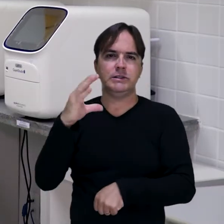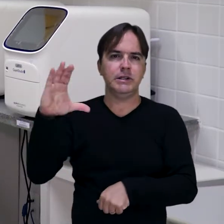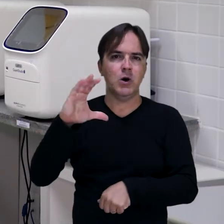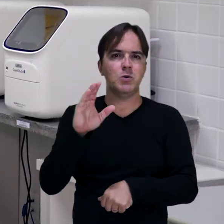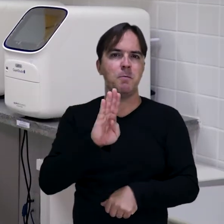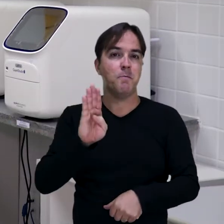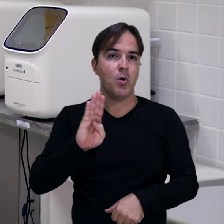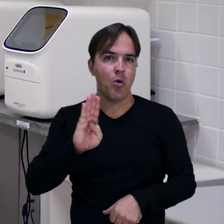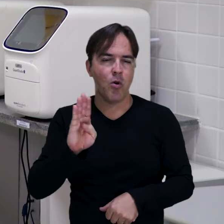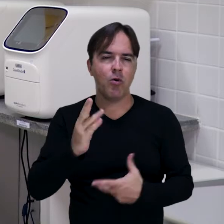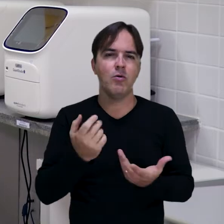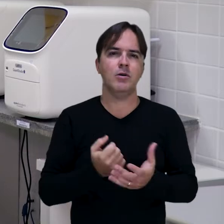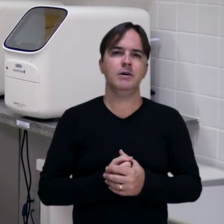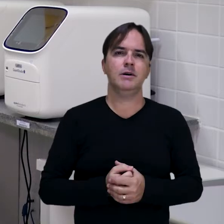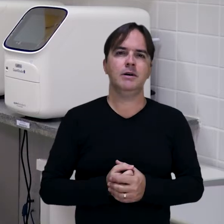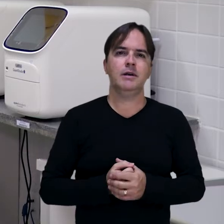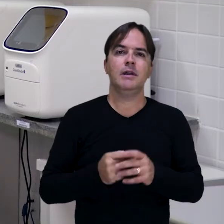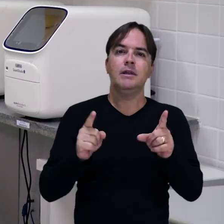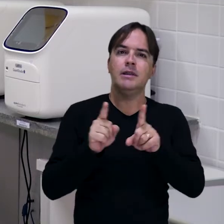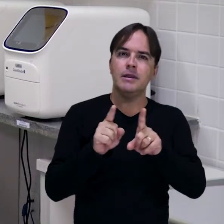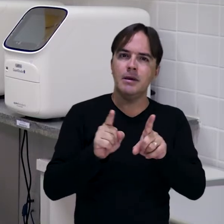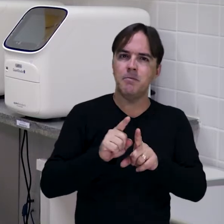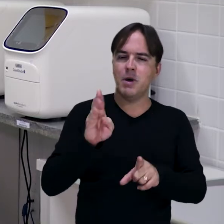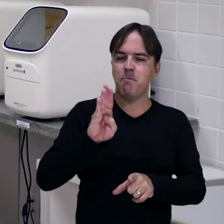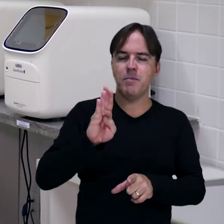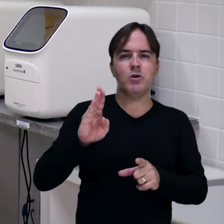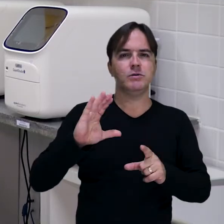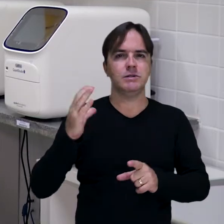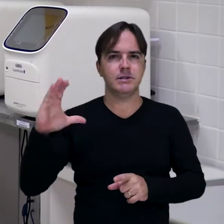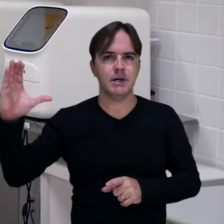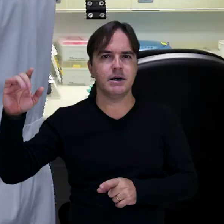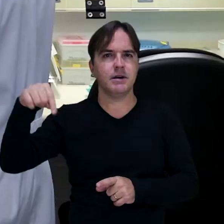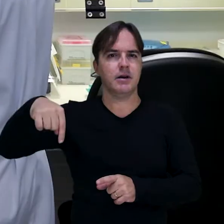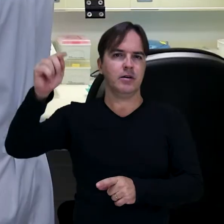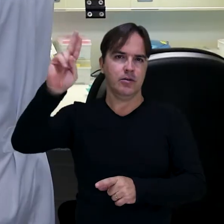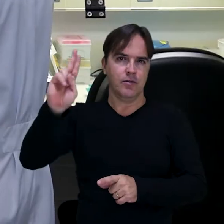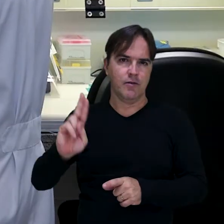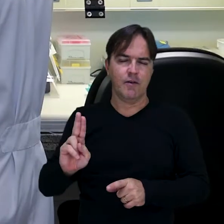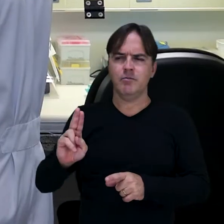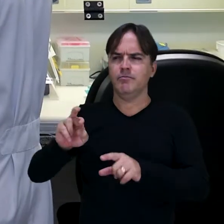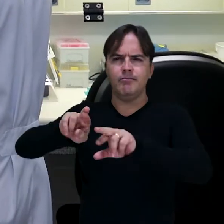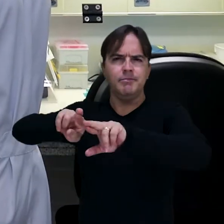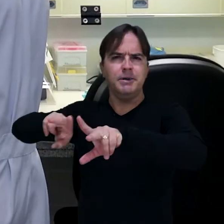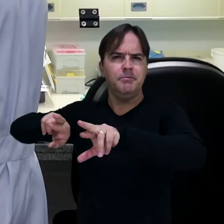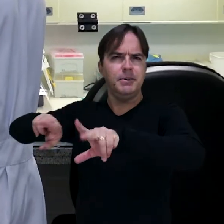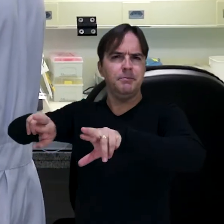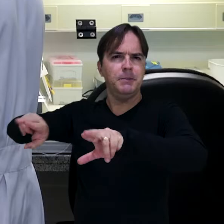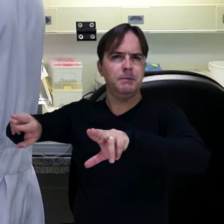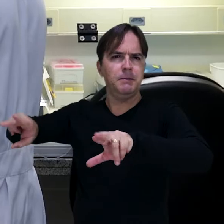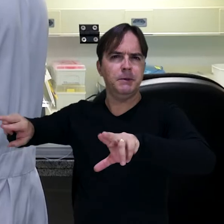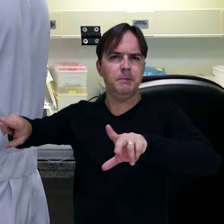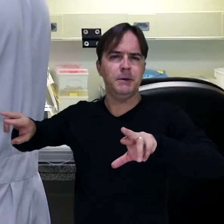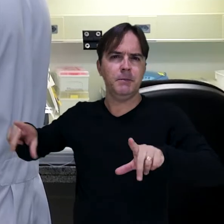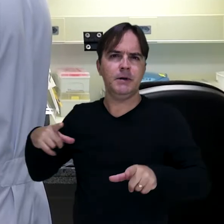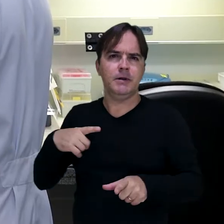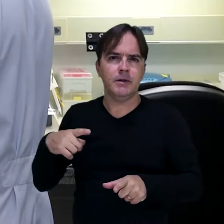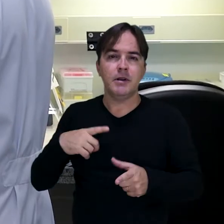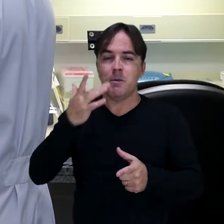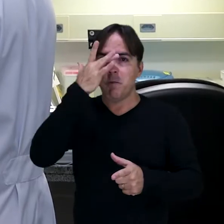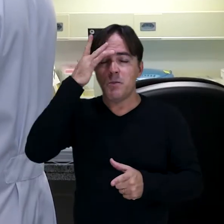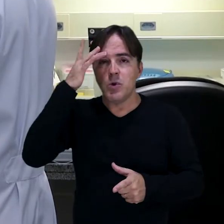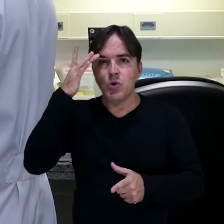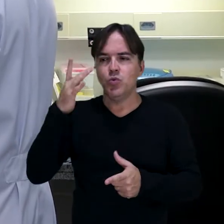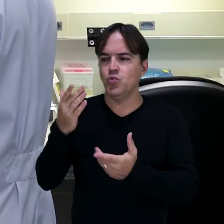Biológicas, estudantes do curso de Biociências da Univasf. E esses projetos eles foram sendo desenvolvidos, foi importante